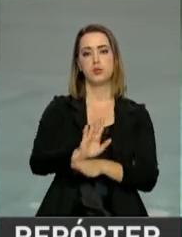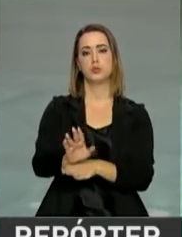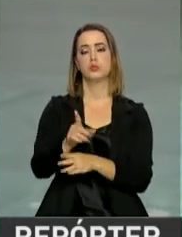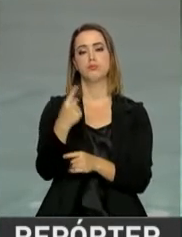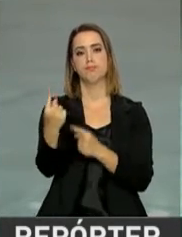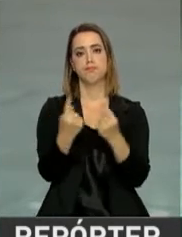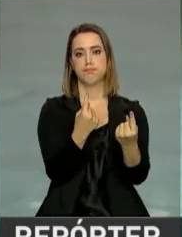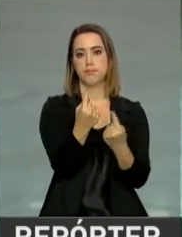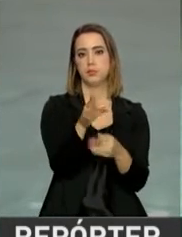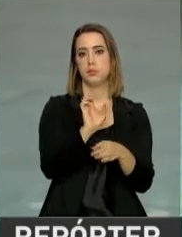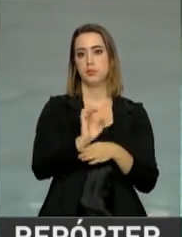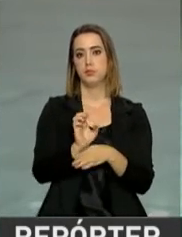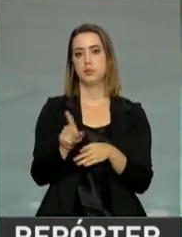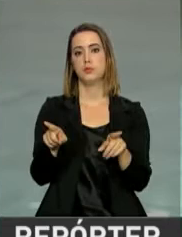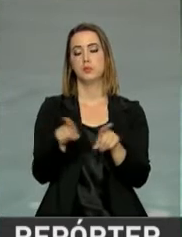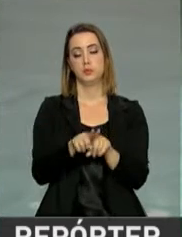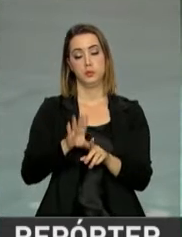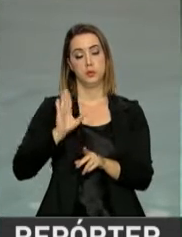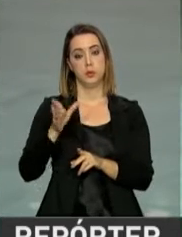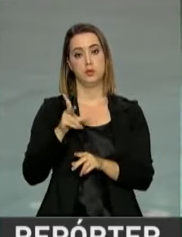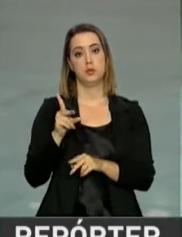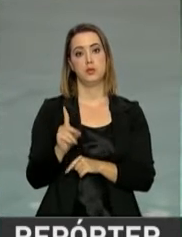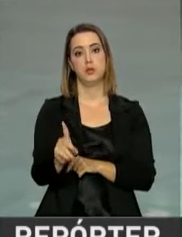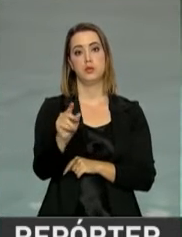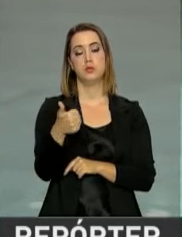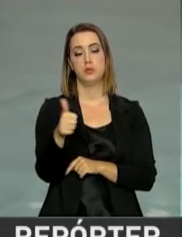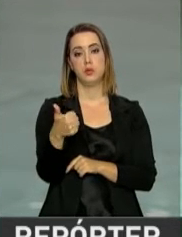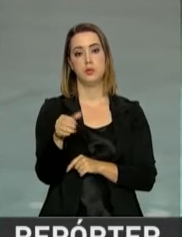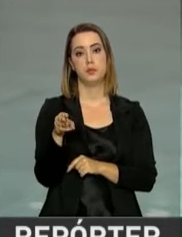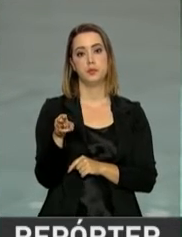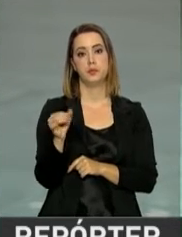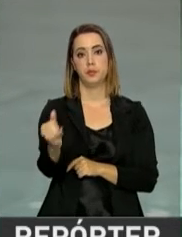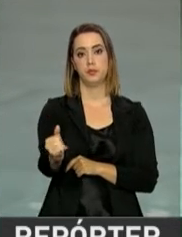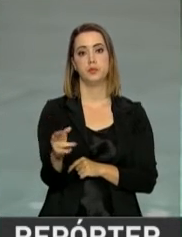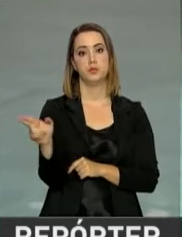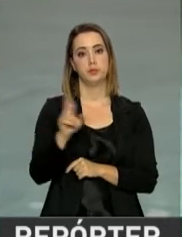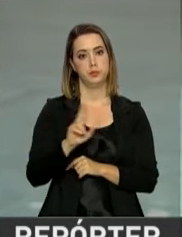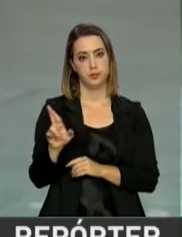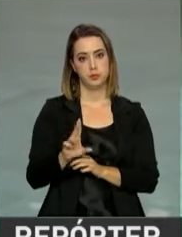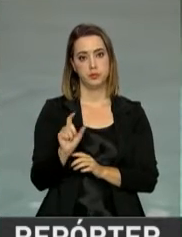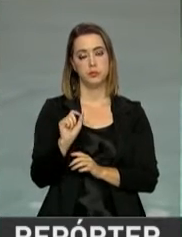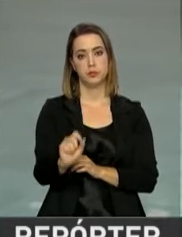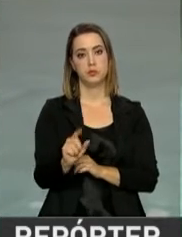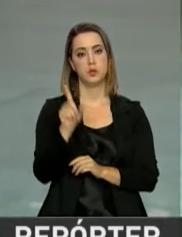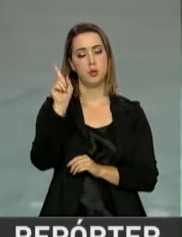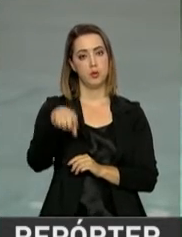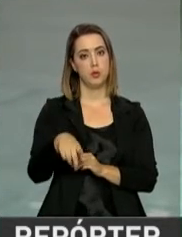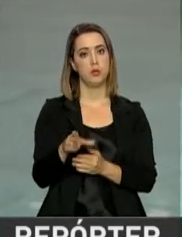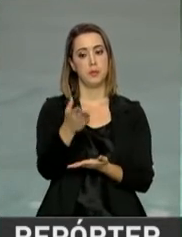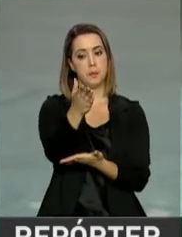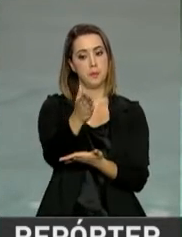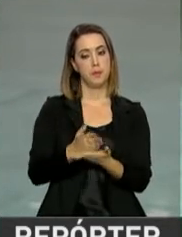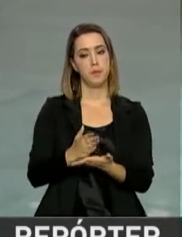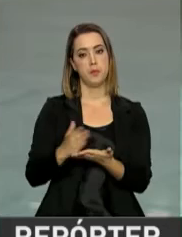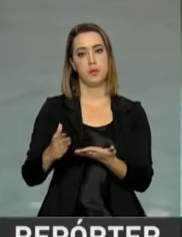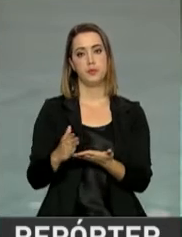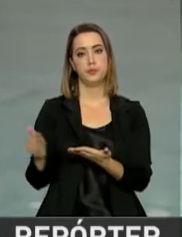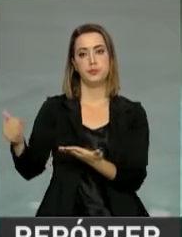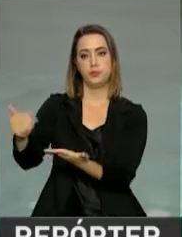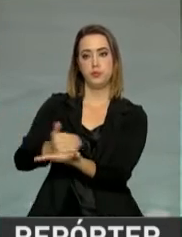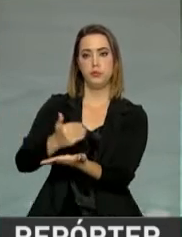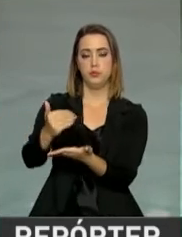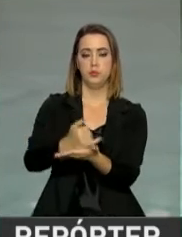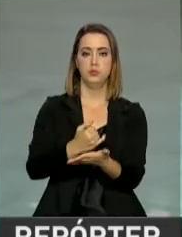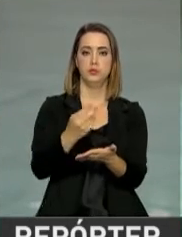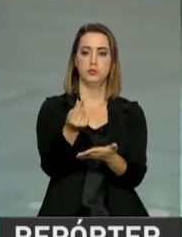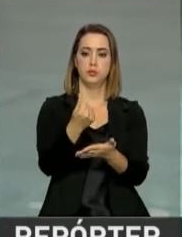Além disso, os estados já têm direito a 11 bilhões e 700 milhões de reais, que é uma parte do valor que foi repatriado